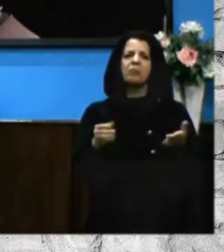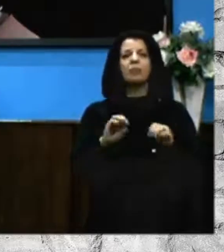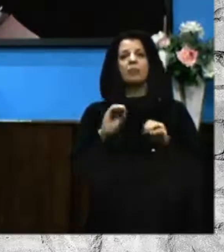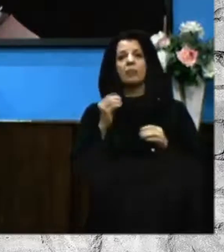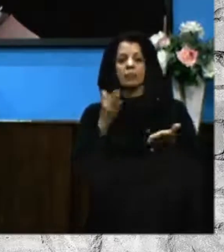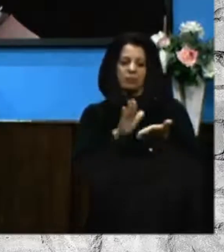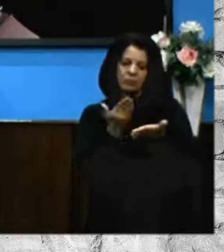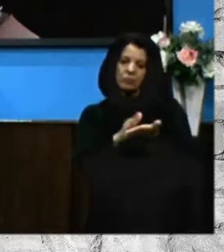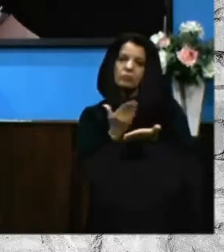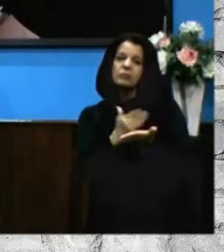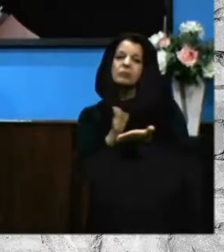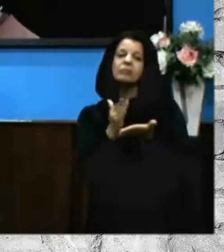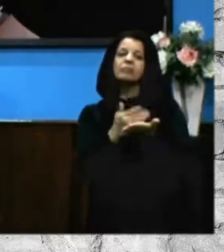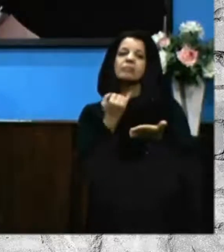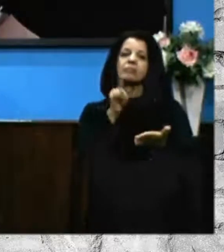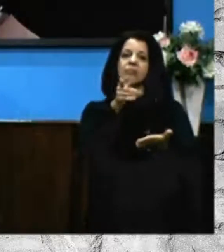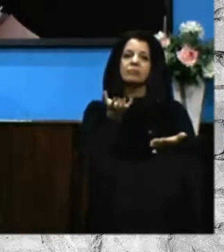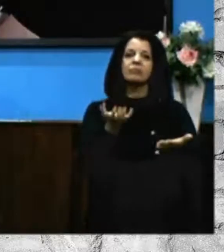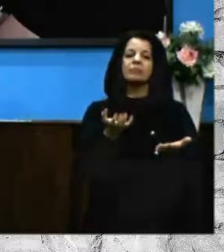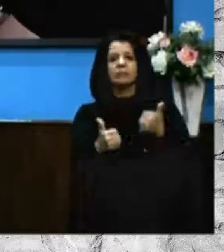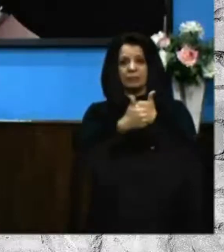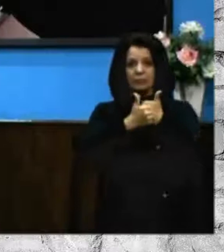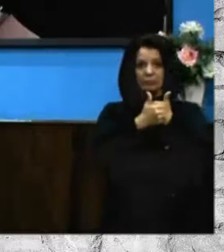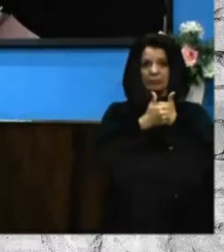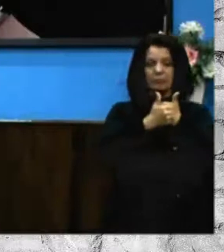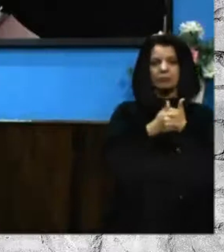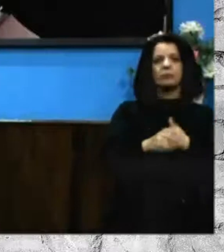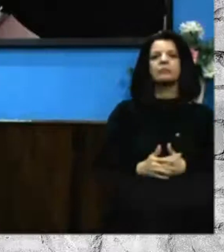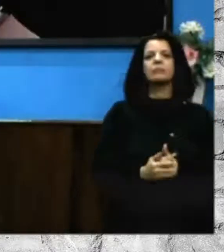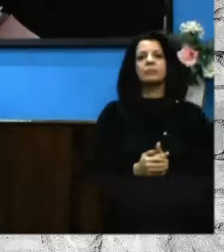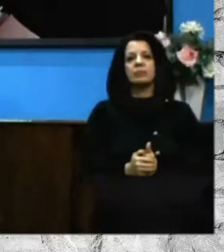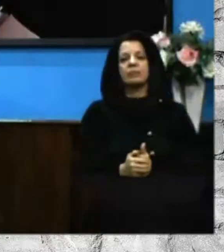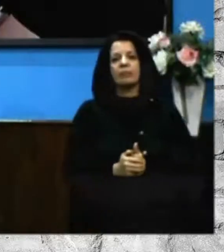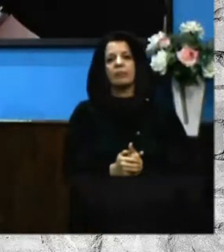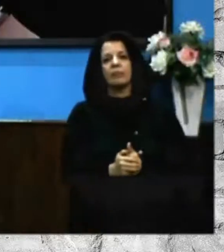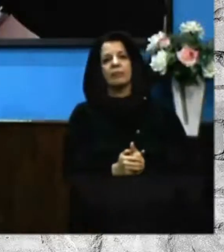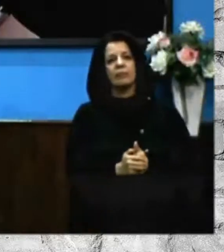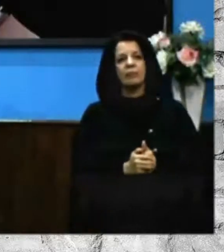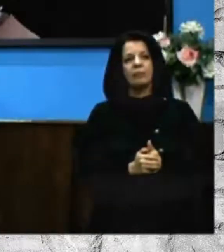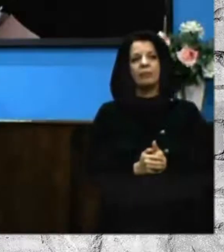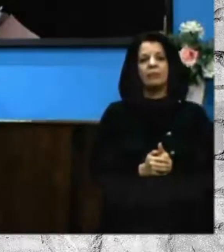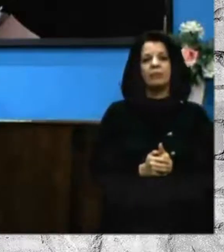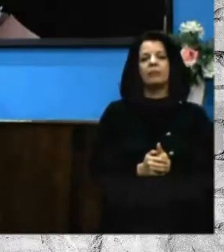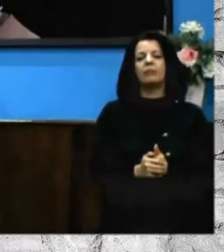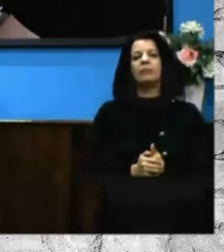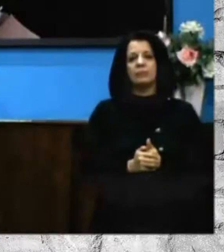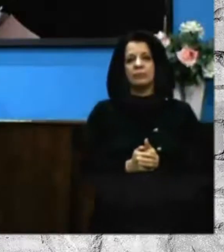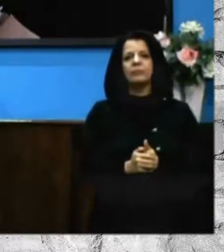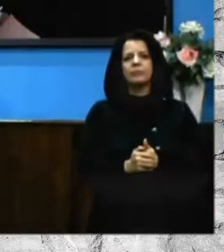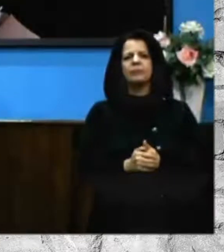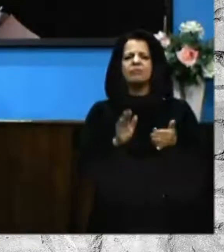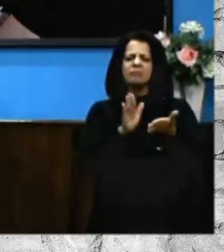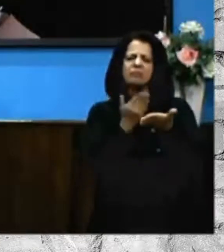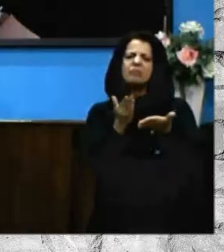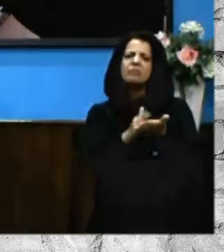então abri-la, se você tiver a sua Bíblia no formato tradicional. Então abra a